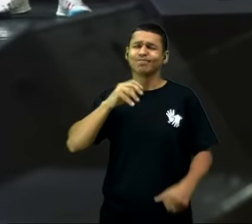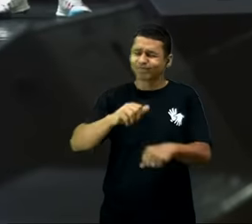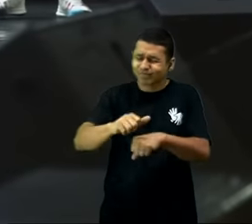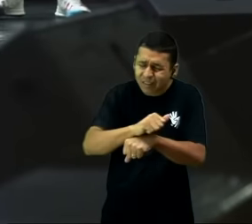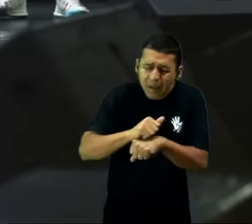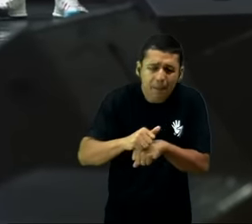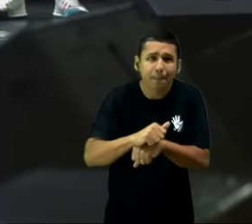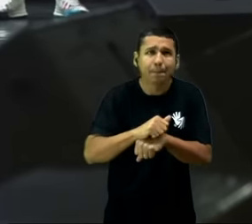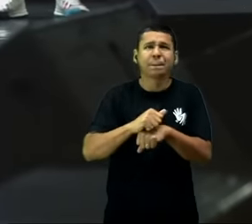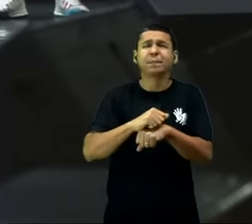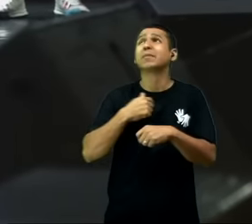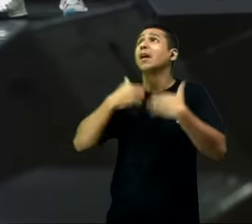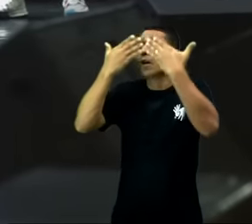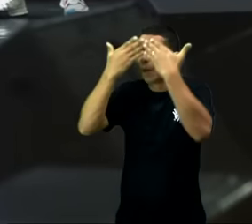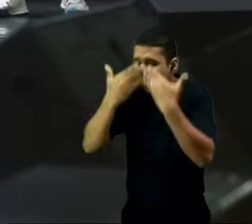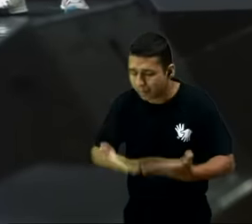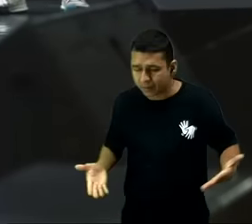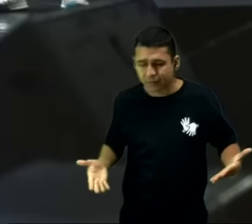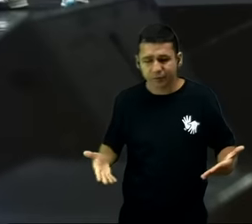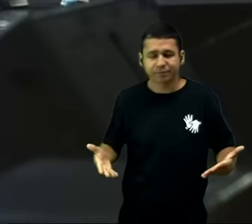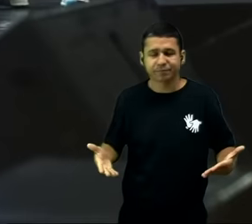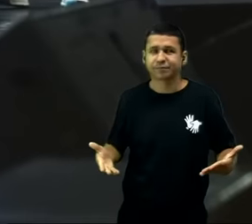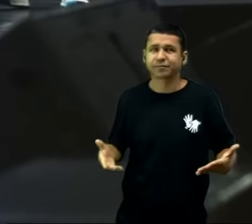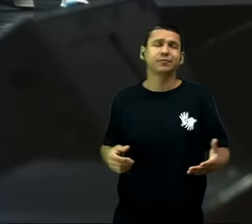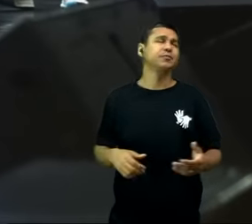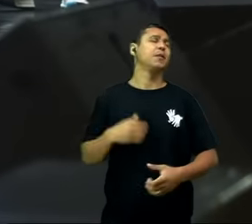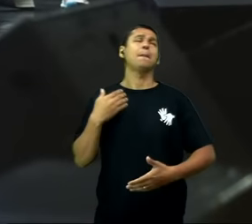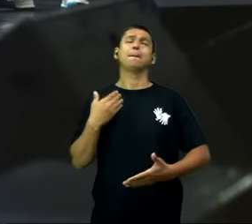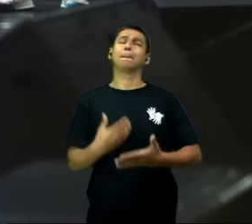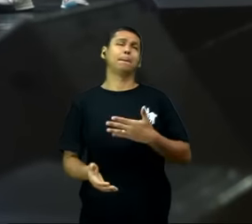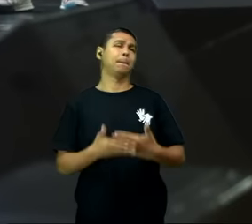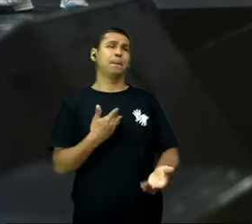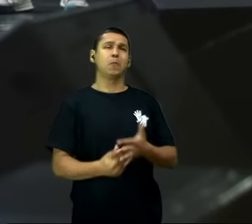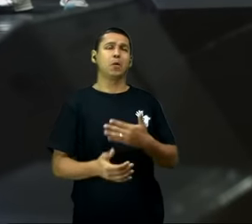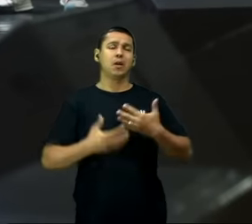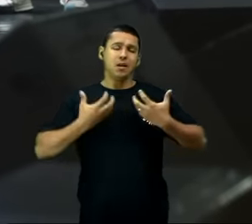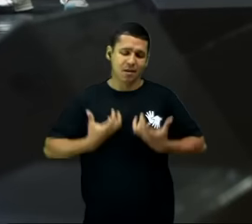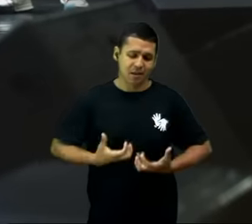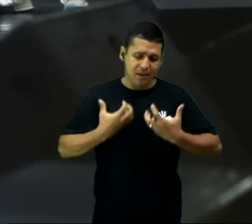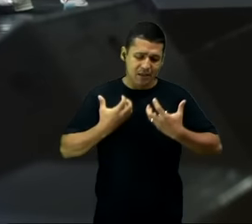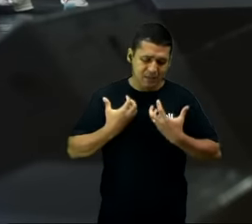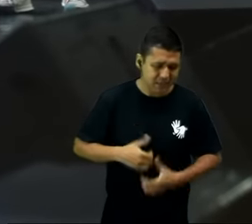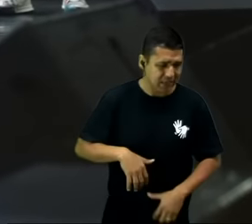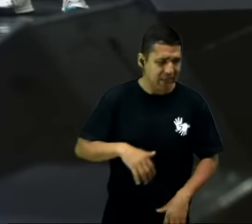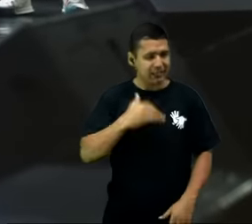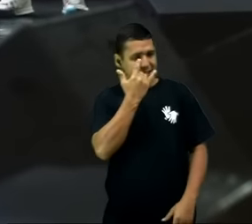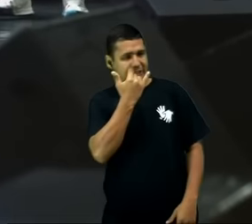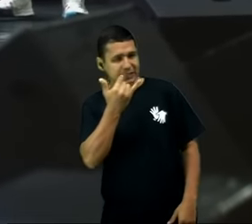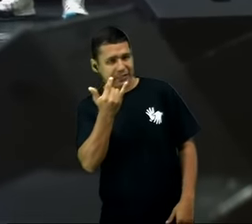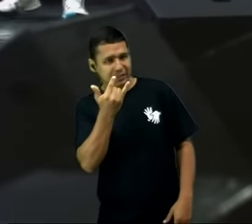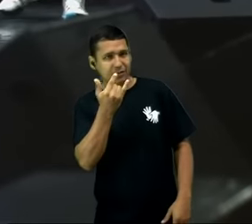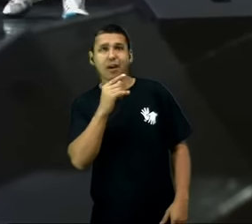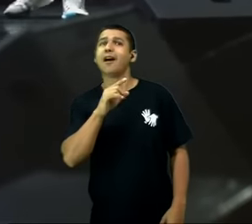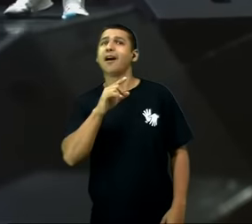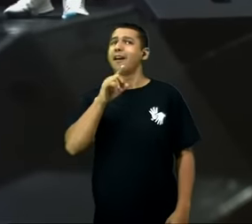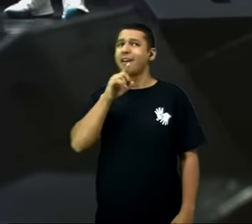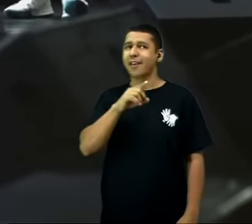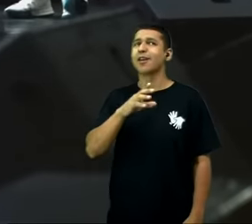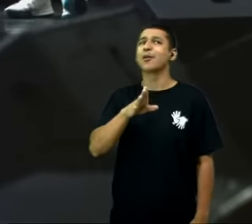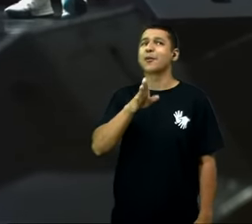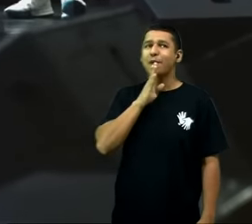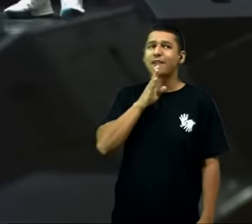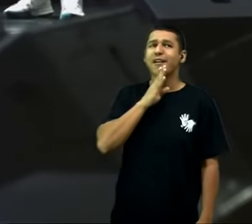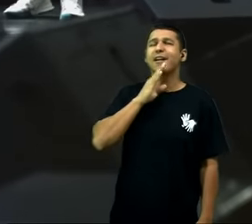Abraão. E ele disse, eis-me aqui. Não importa o cansaço, não importa a distração, ele ainda reconhece a voz de Deus. Quem está ouvindo o que